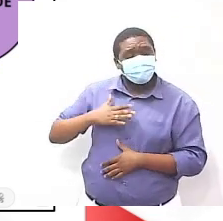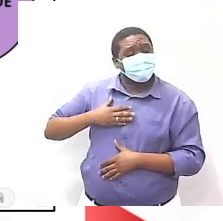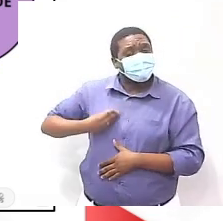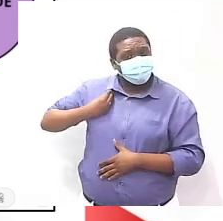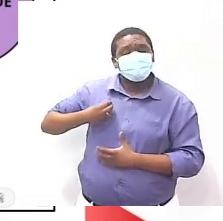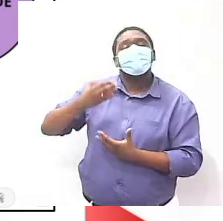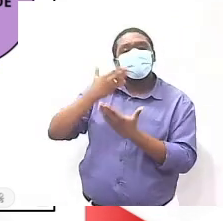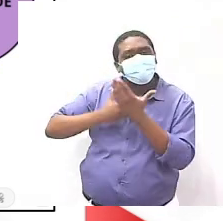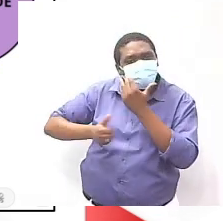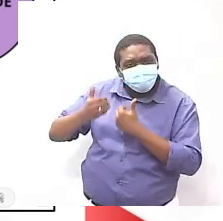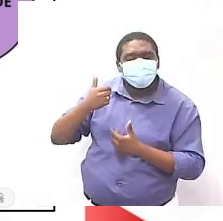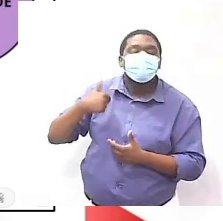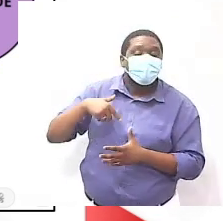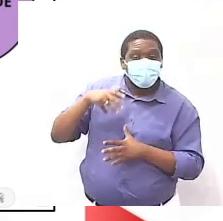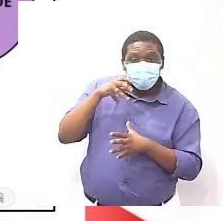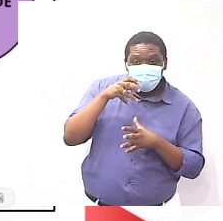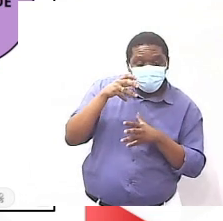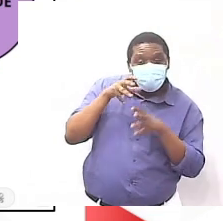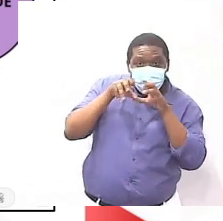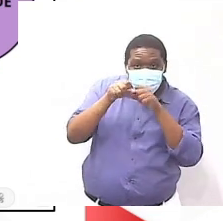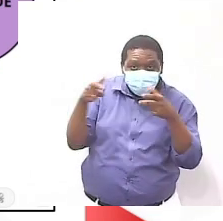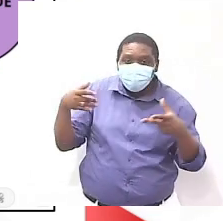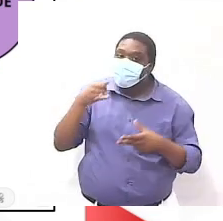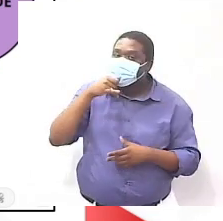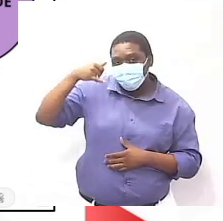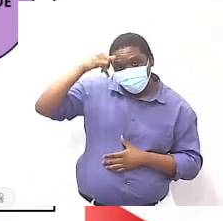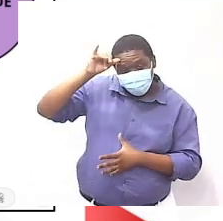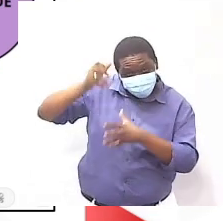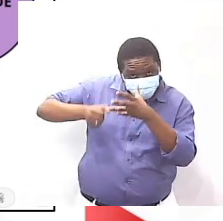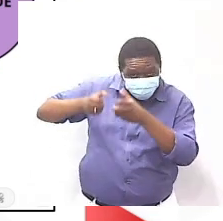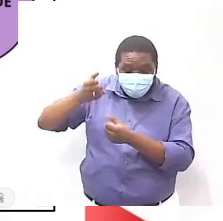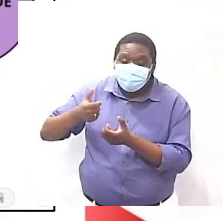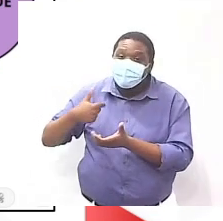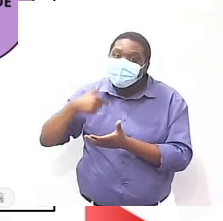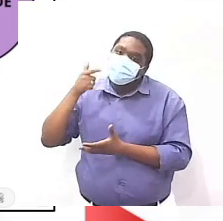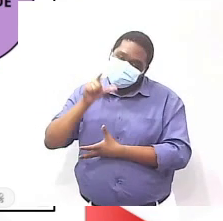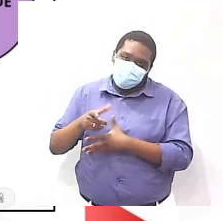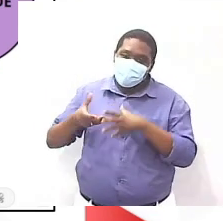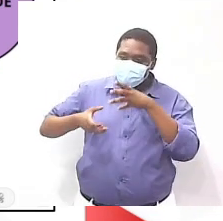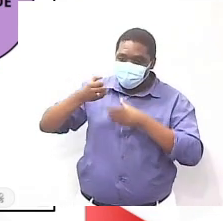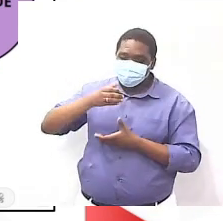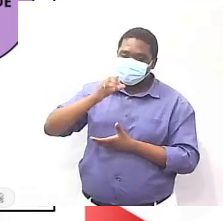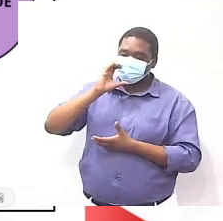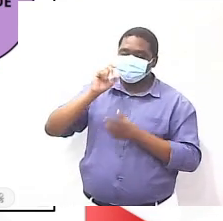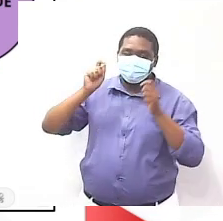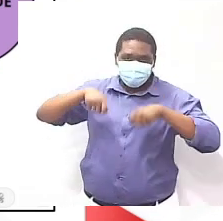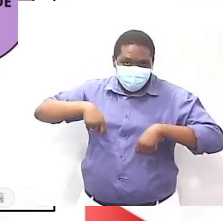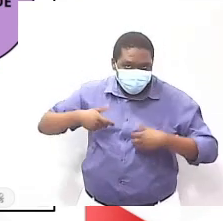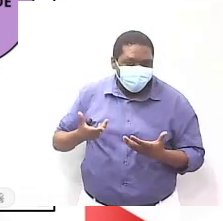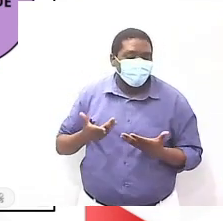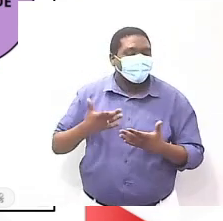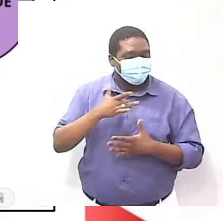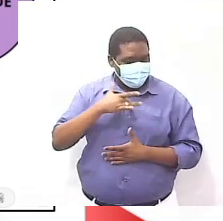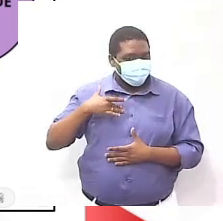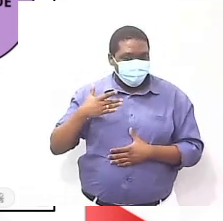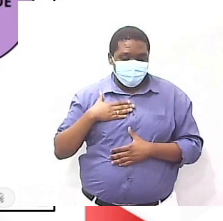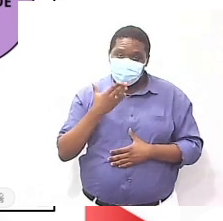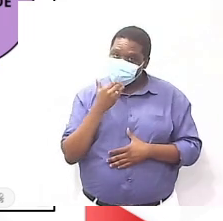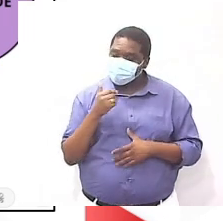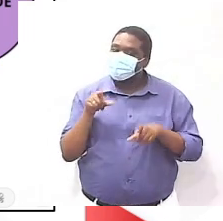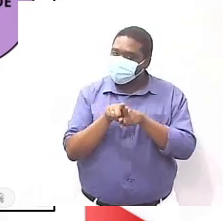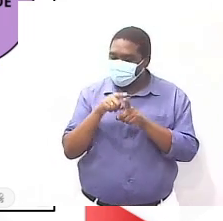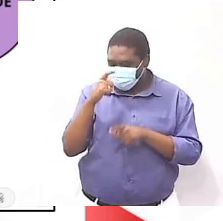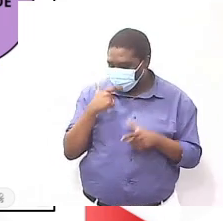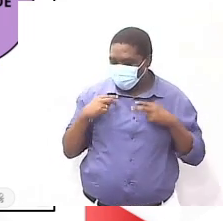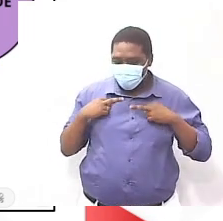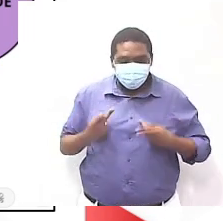do animal eu tiro o leite, olha a ideia da sobrevivência, tá vendo? Isso foi por dois motivos utilizados,